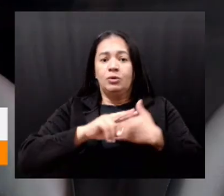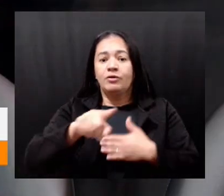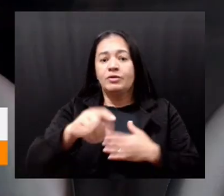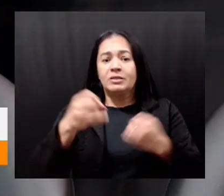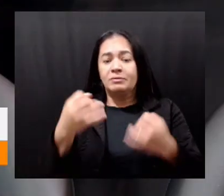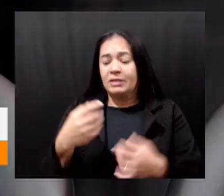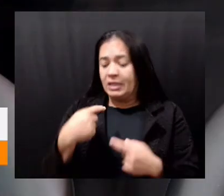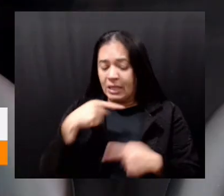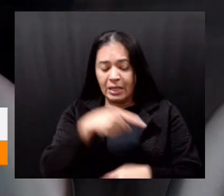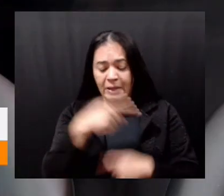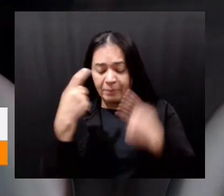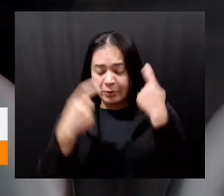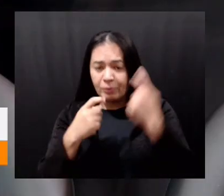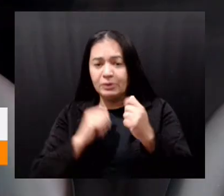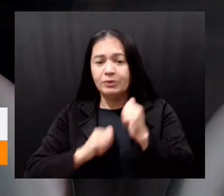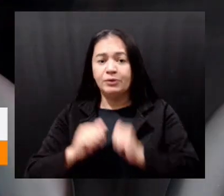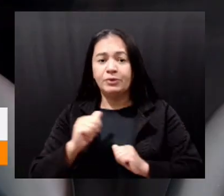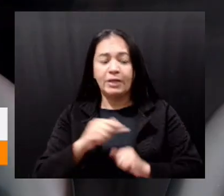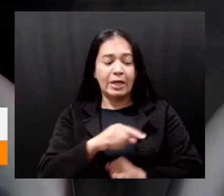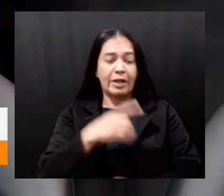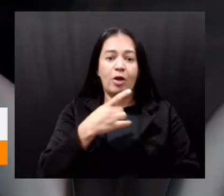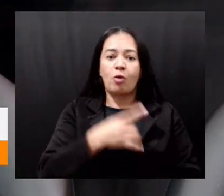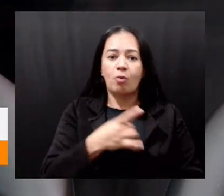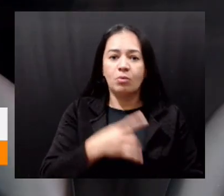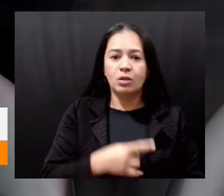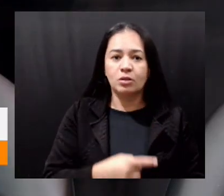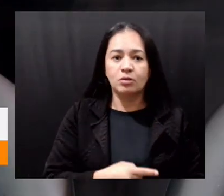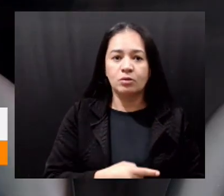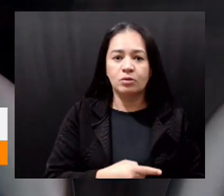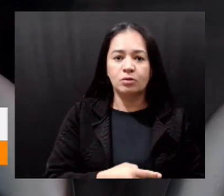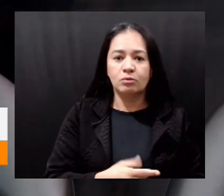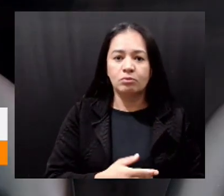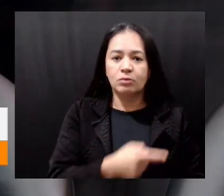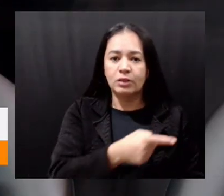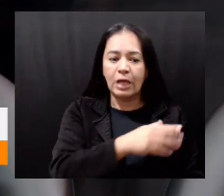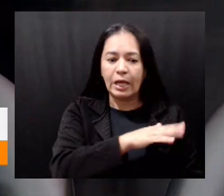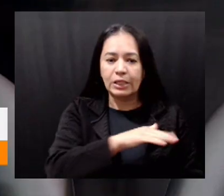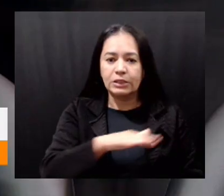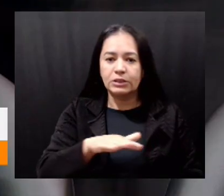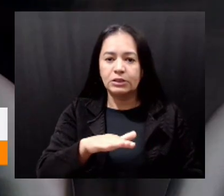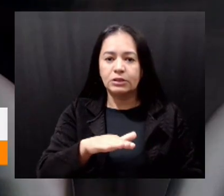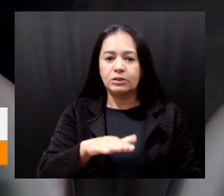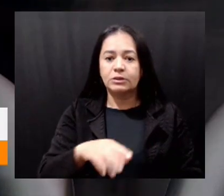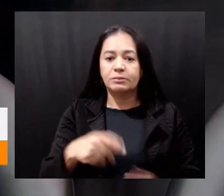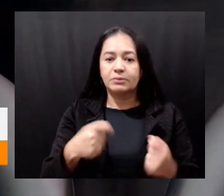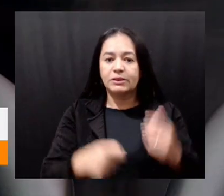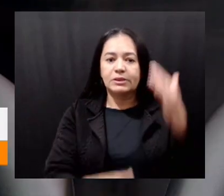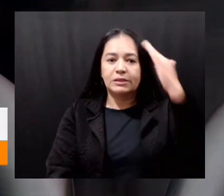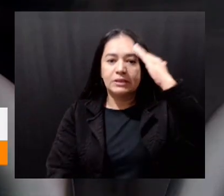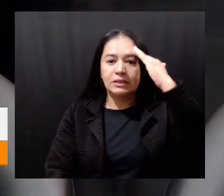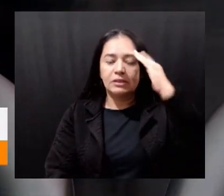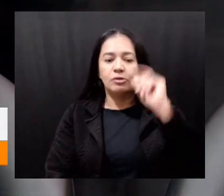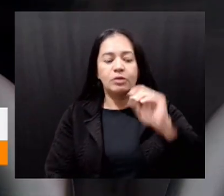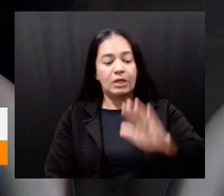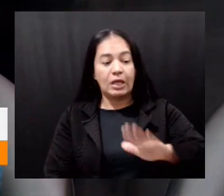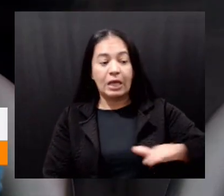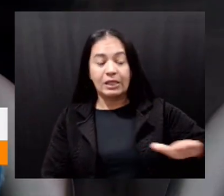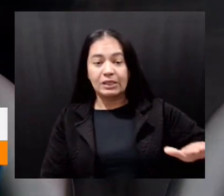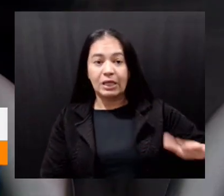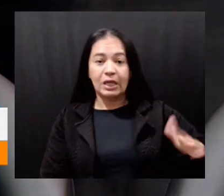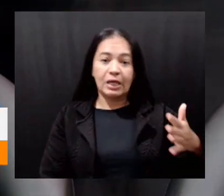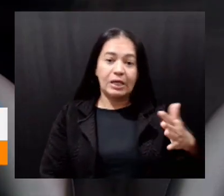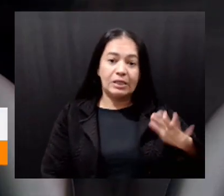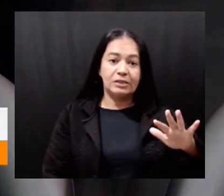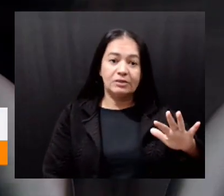está ansiosa, que ela ficou com medo, né? Porque a criança, a gente tem que entender que muitas crianças, às vezes, começam a ter